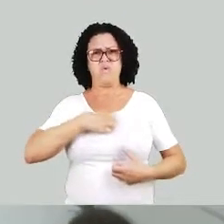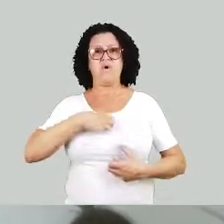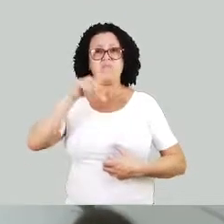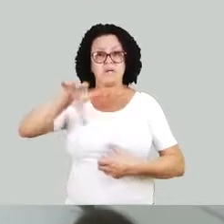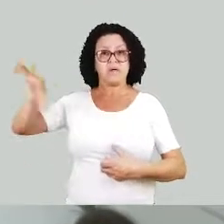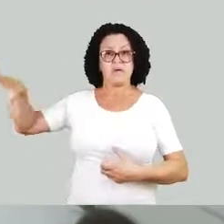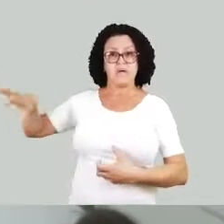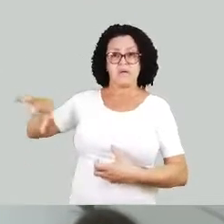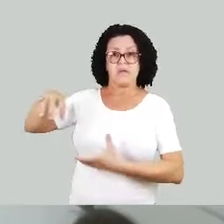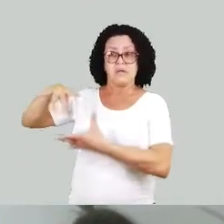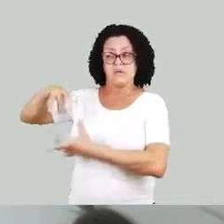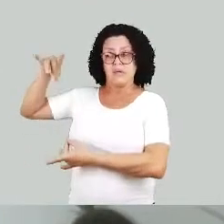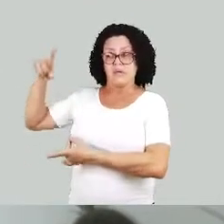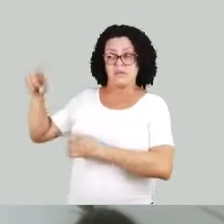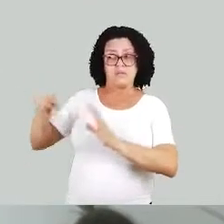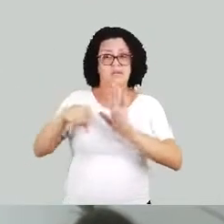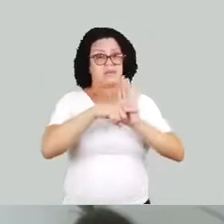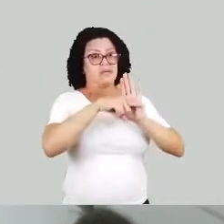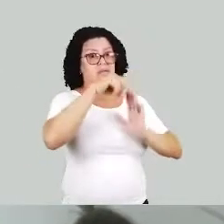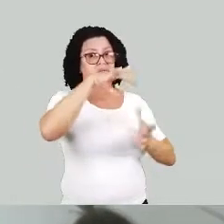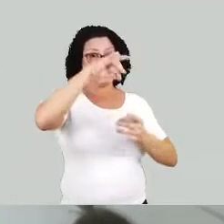atrai aquele sentimento de raiva.